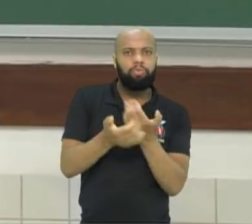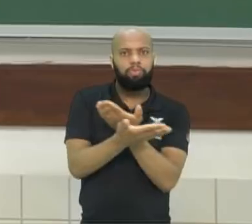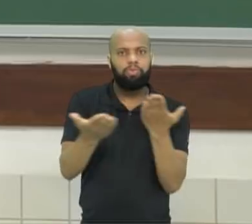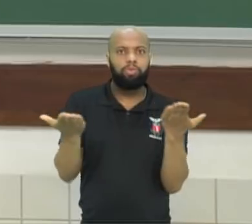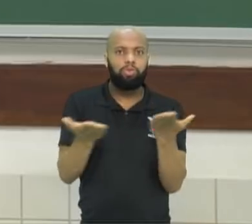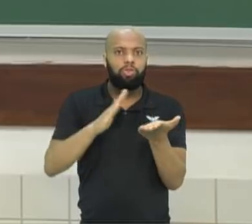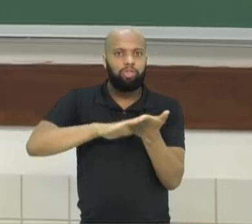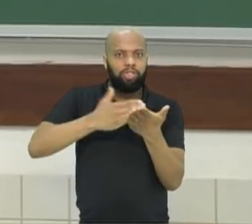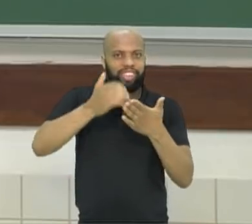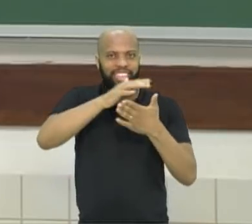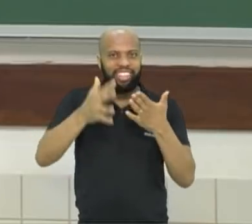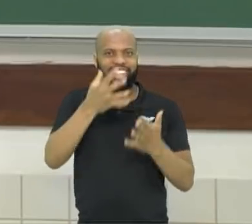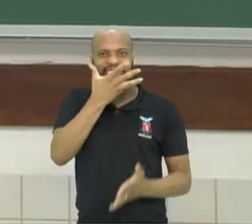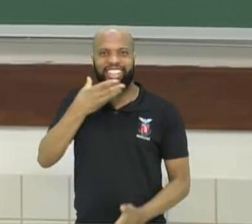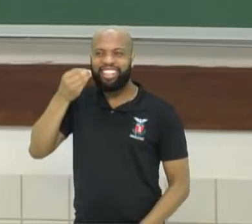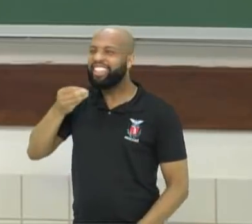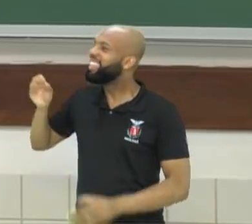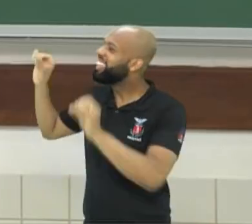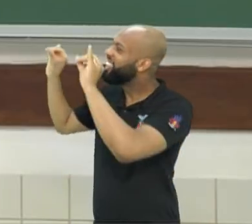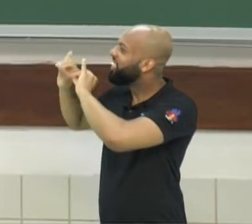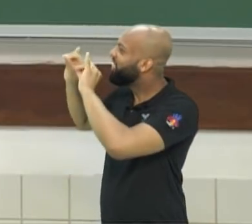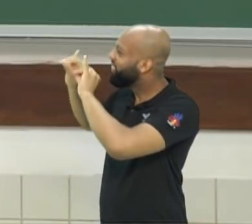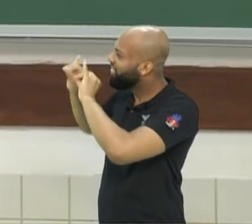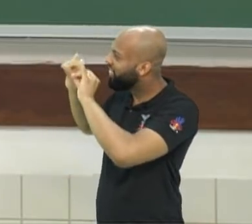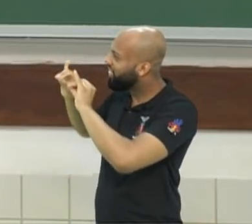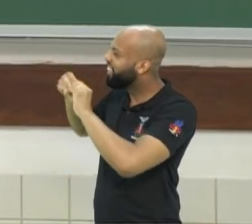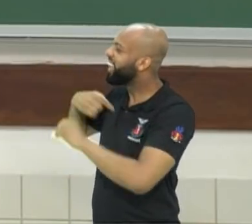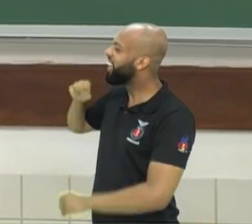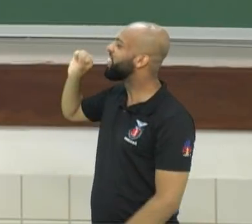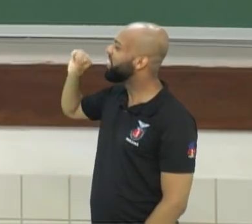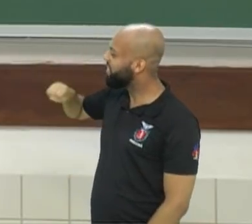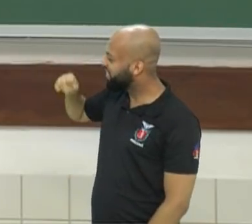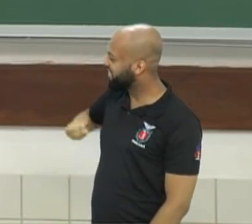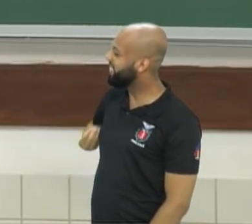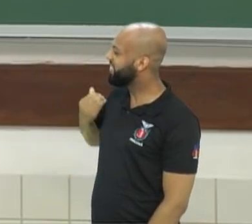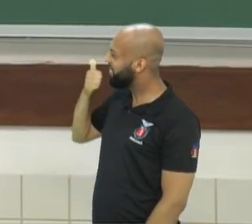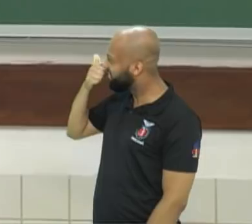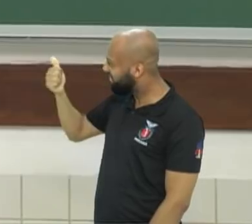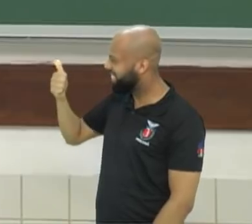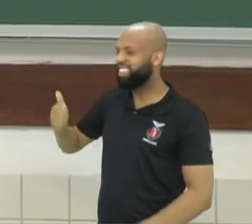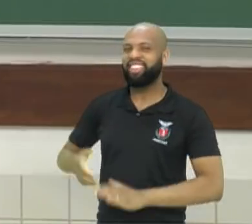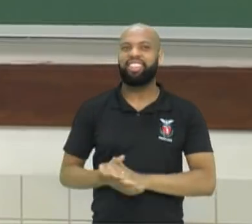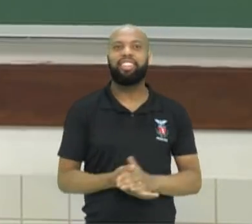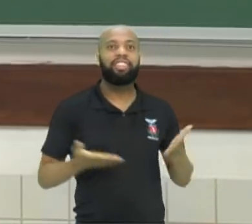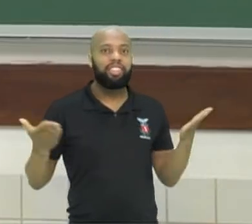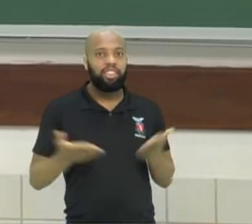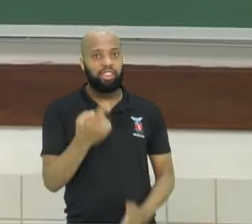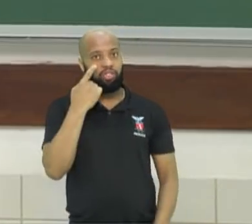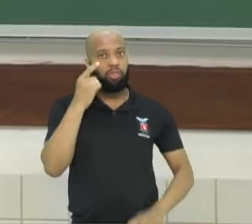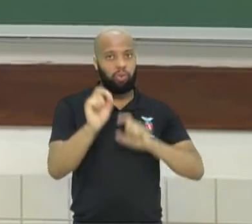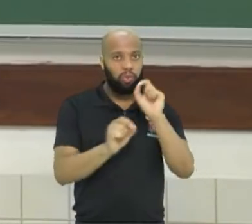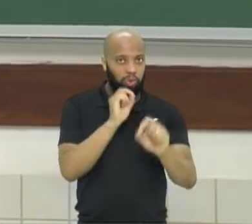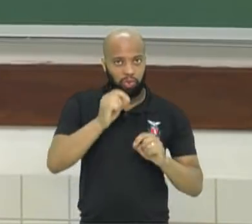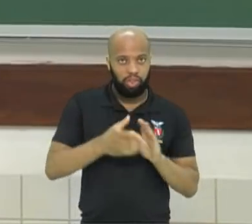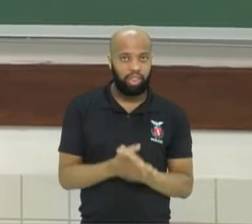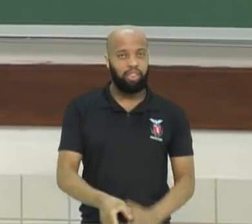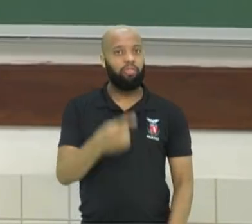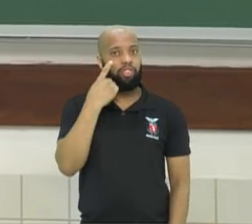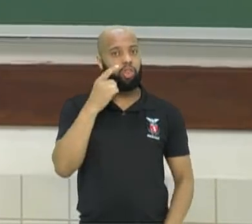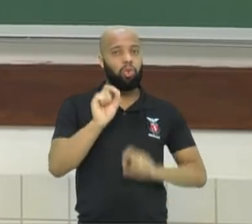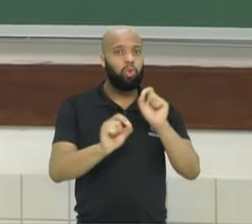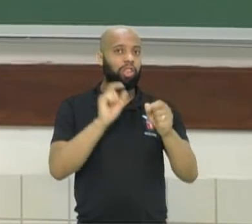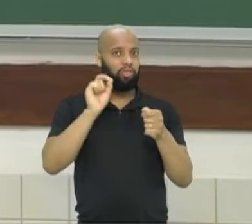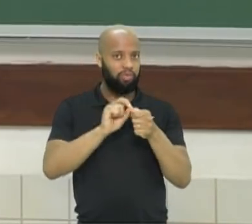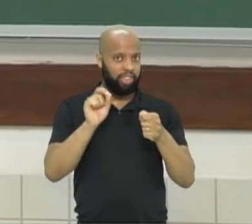hoje o nosso intérprete Natan. Hi Natan, how are you? Vamos lá então, você está preparado? O que a gente vai